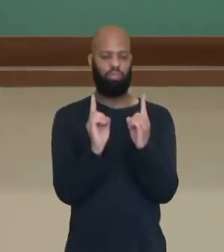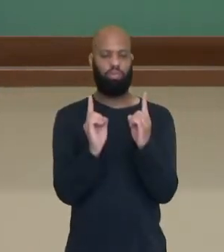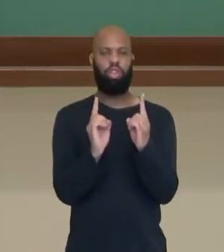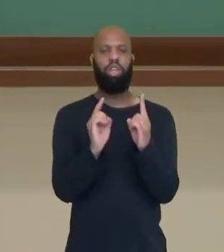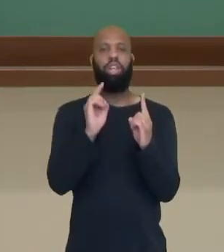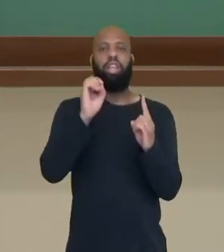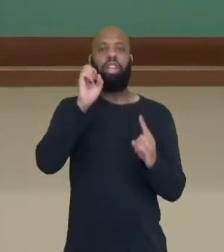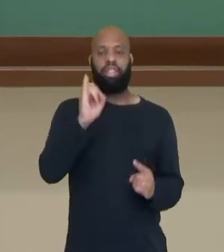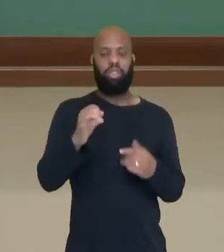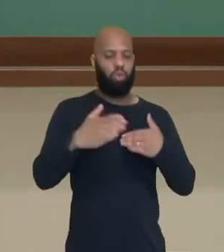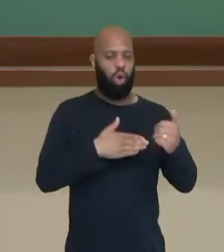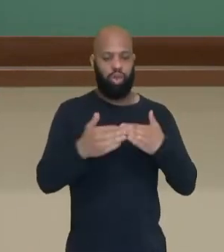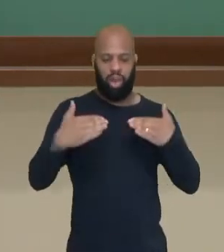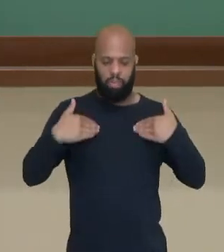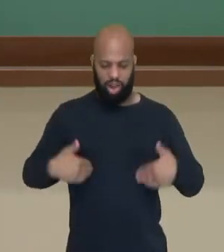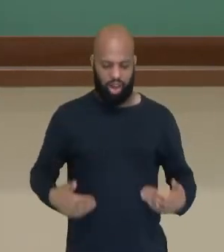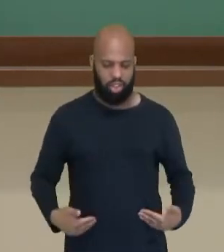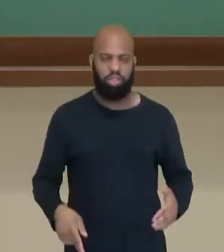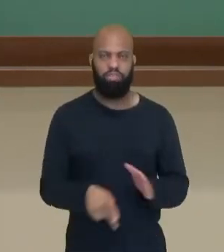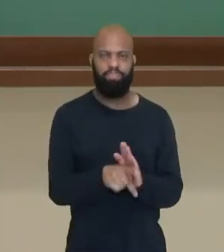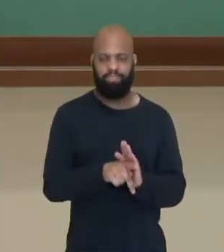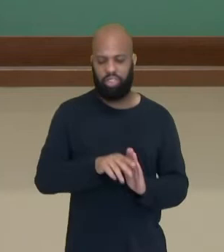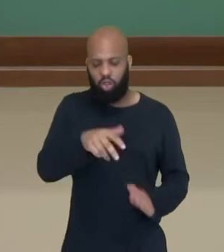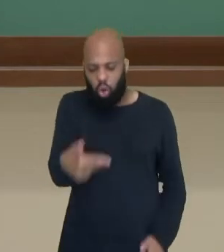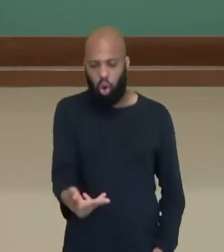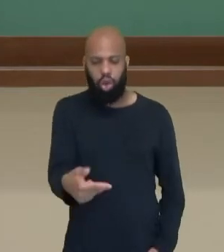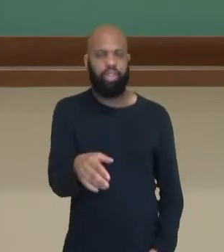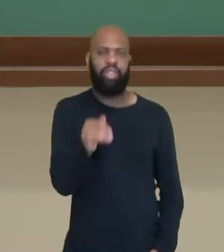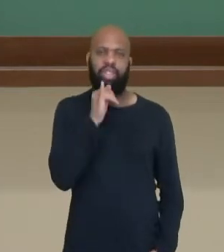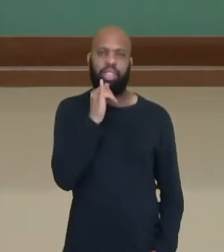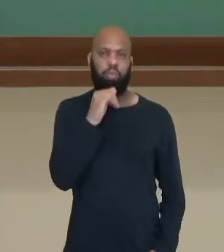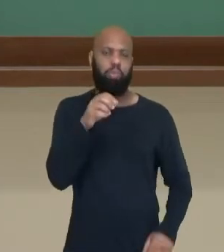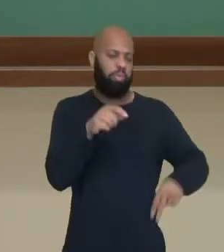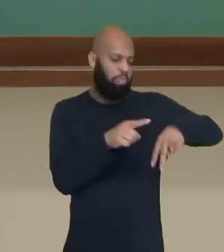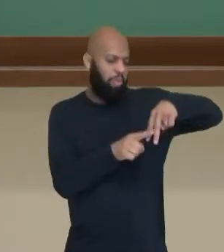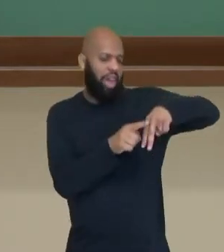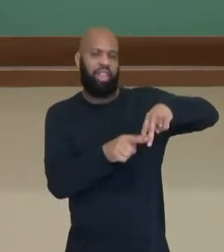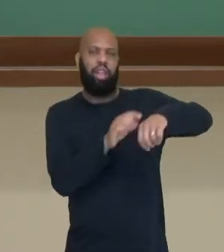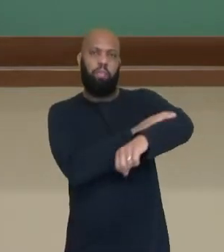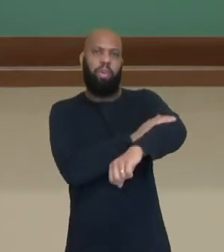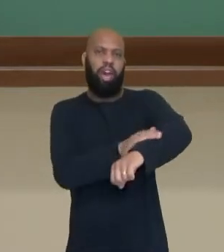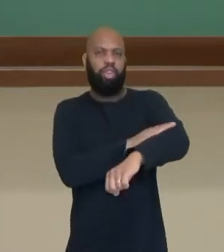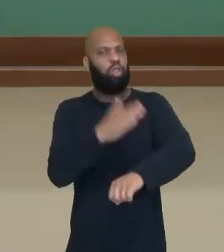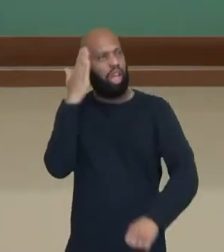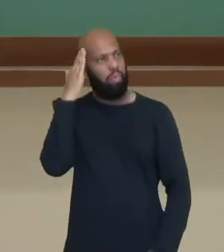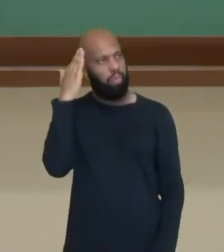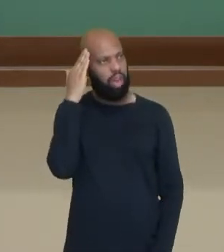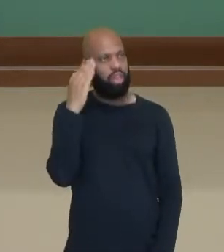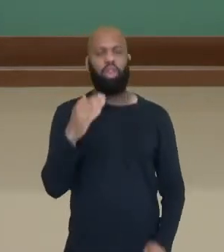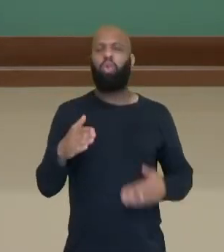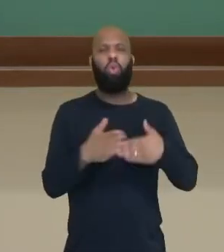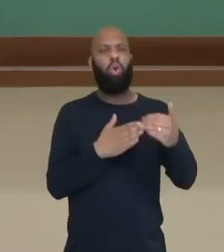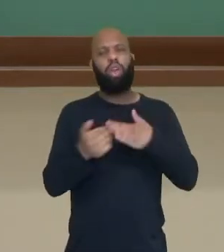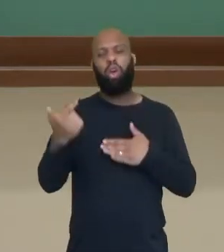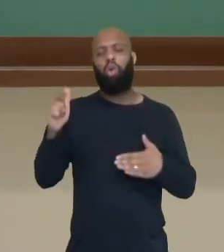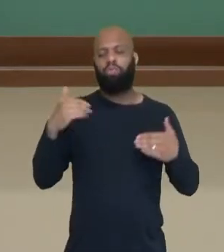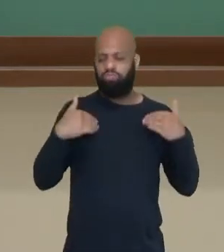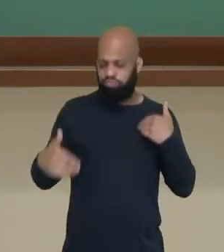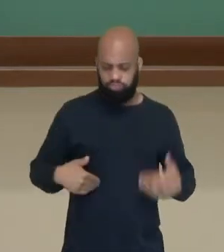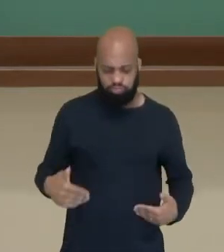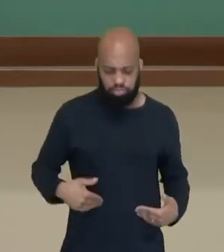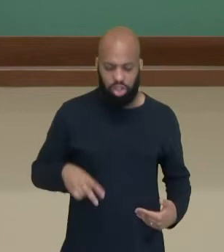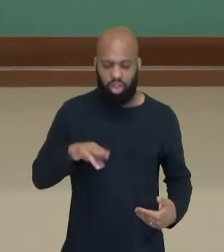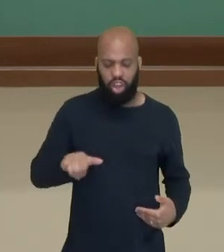corpo do adversário que toque no chão, não importa se é uma parte da perna, do braço, da cabeça, um dedo, qualquer parte que toque